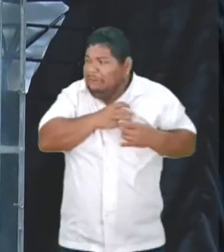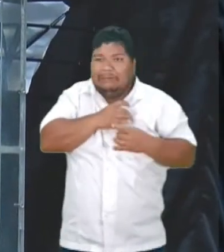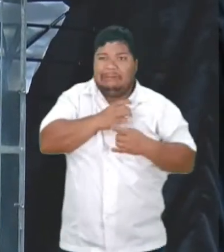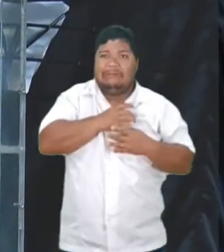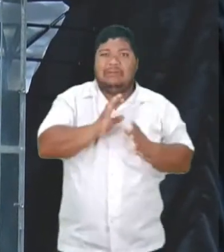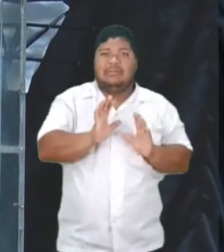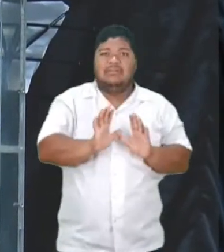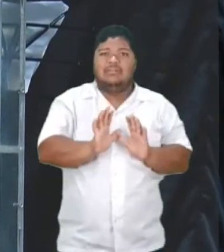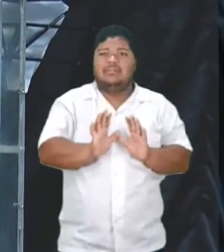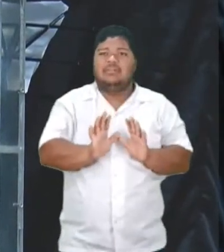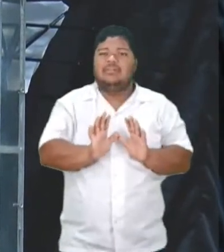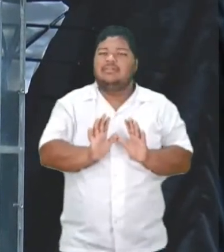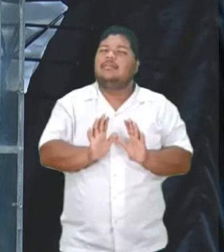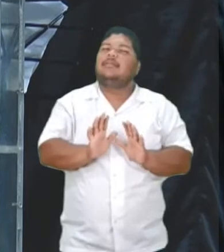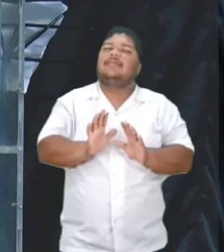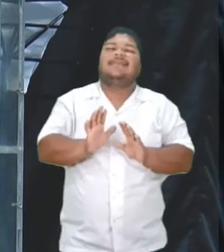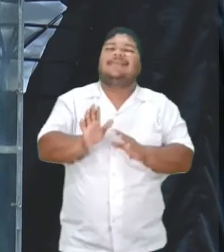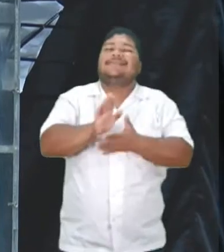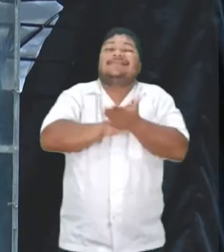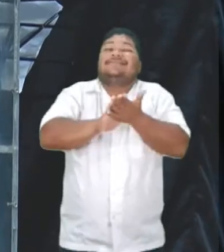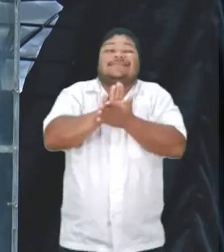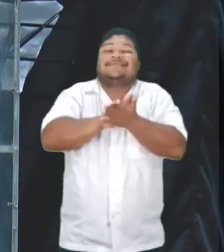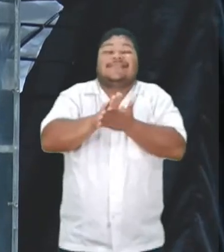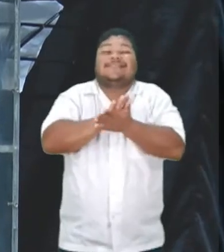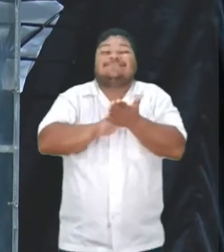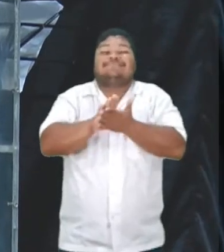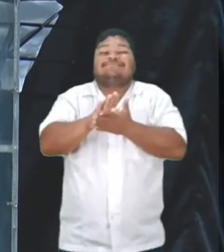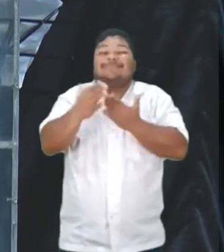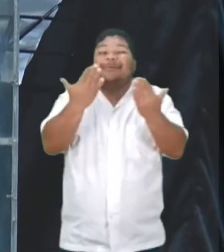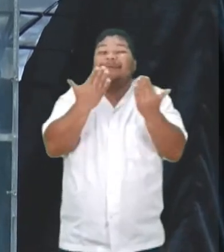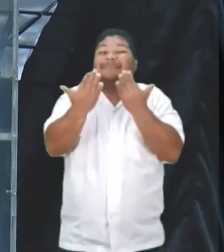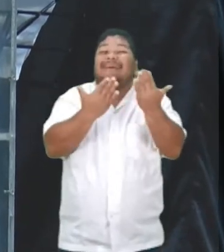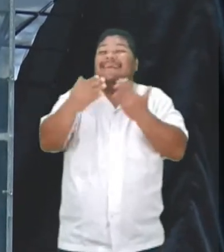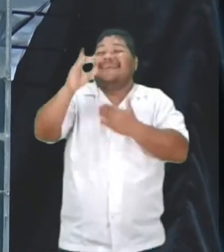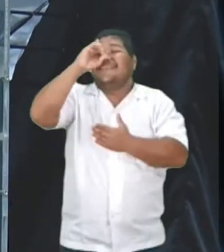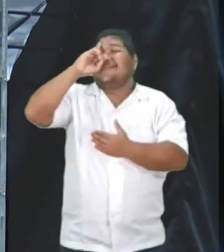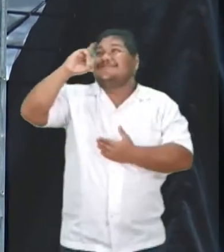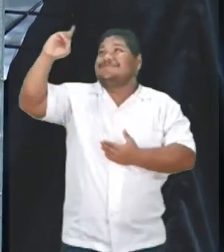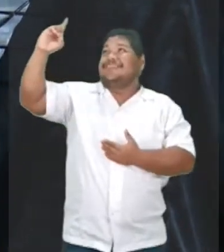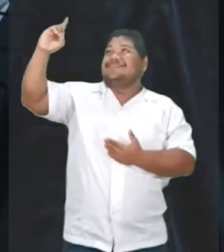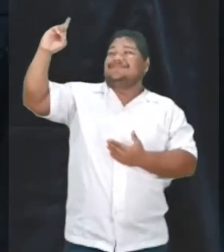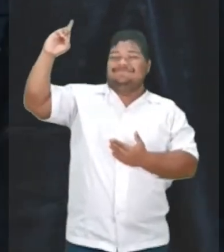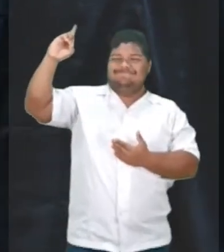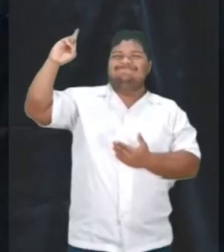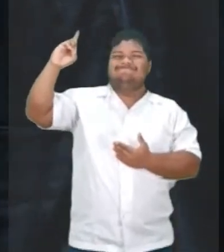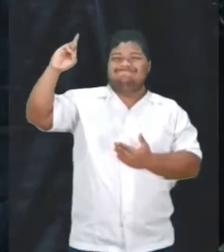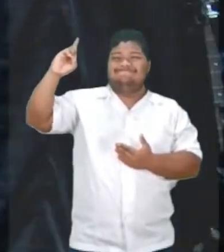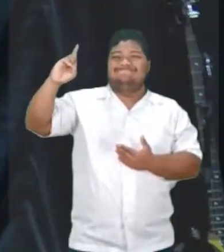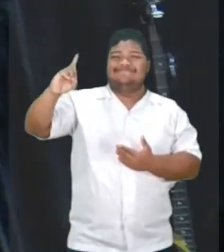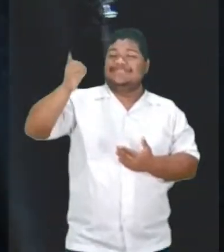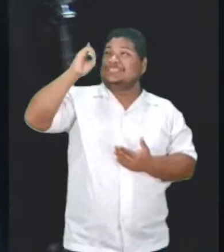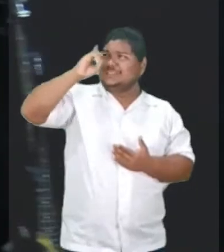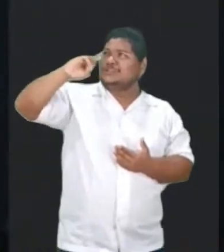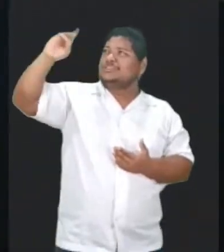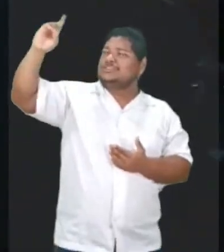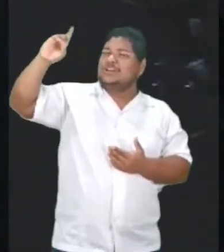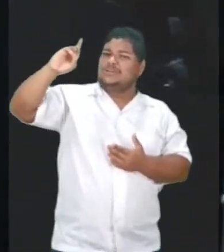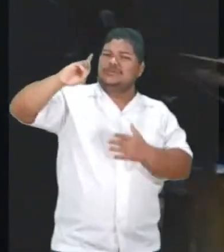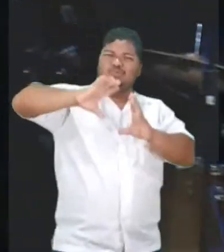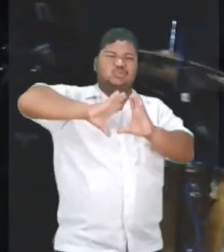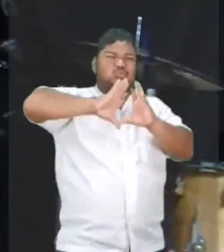Eles não são nada diante do poder de Deus. Se Deus quiser que tudo